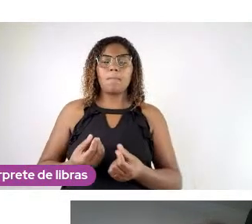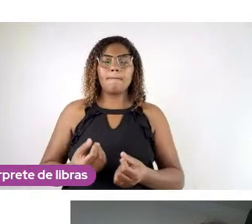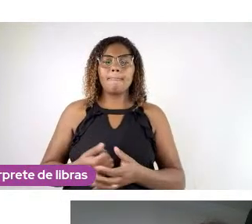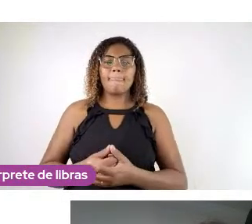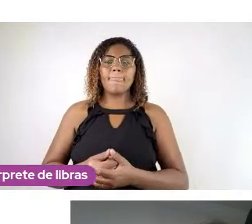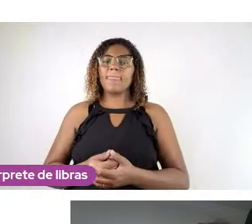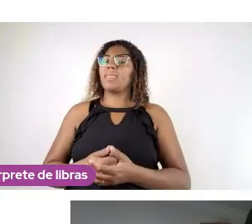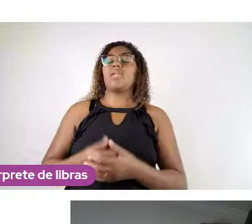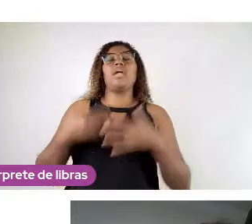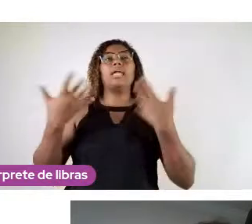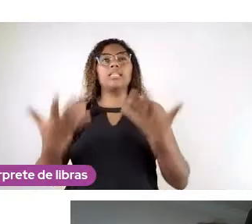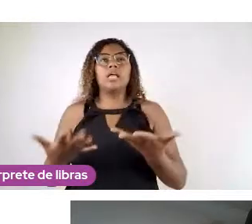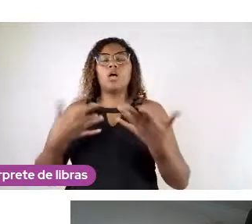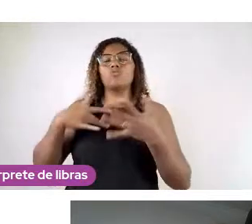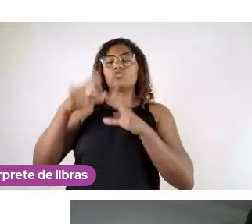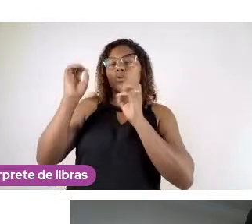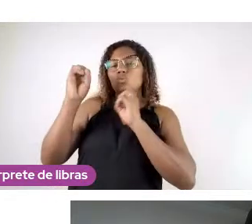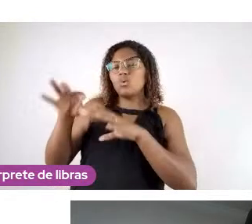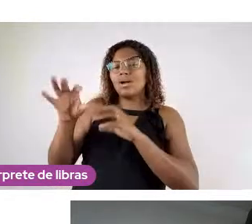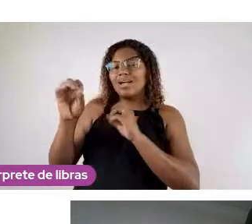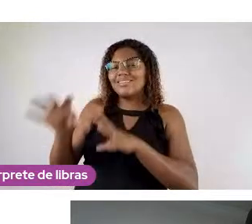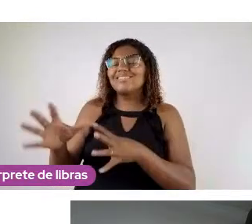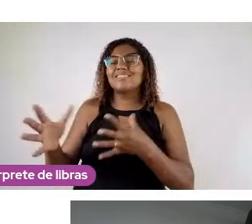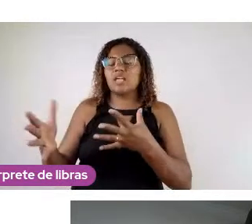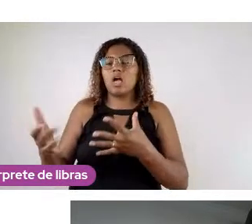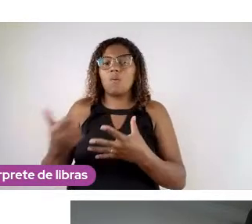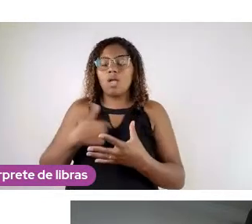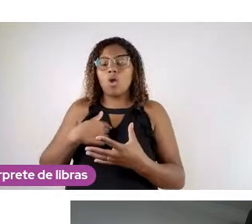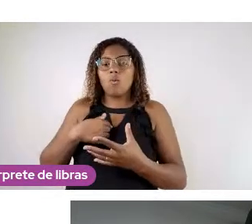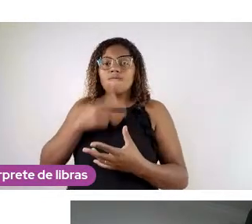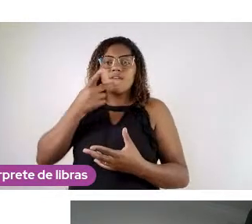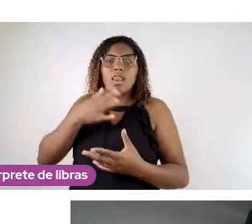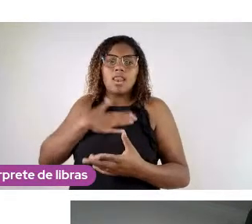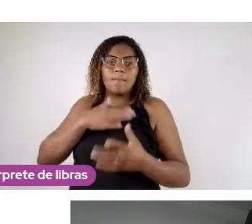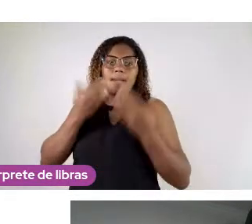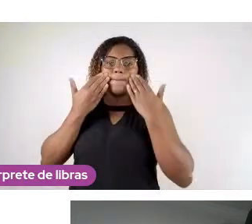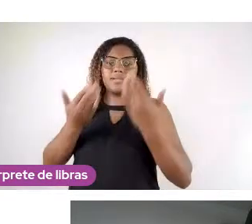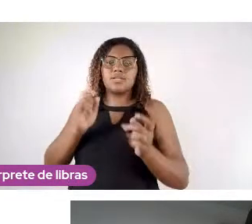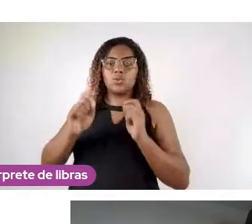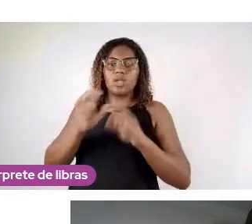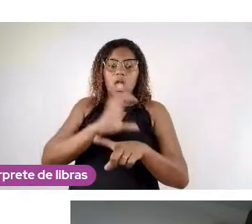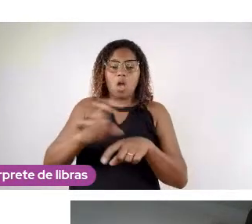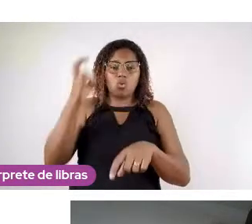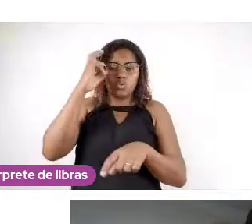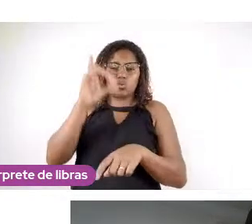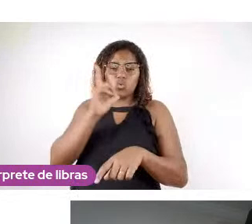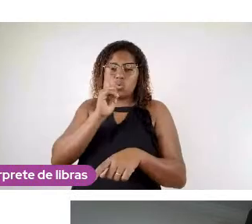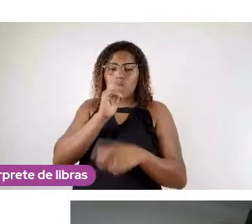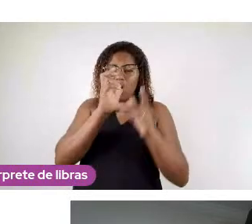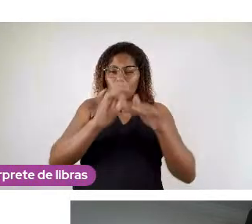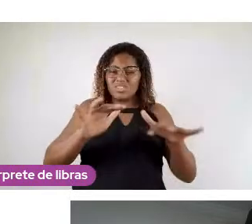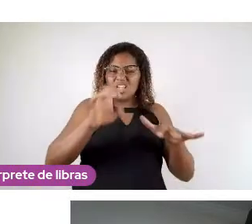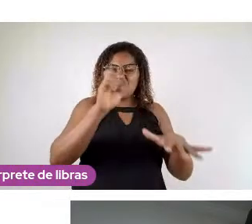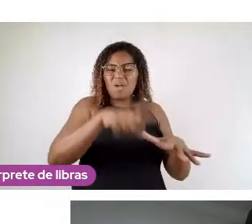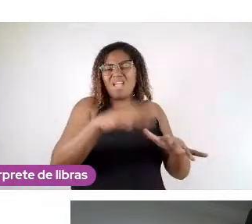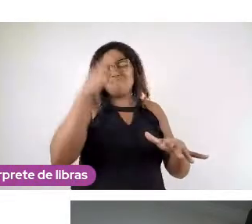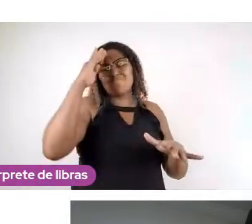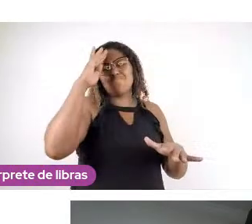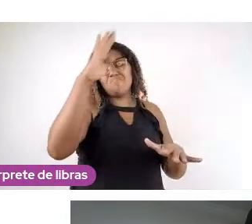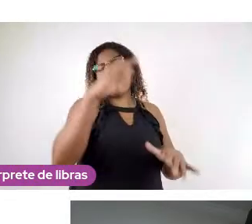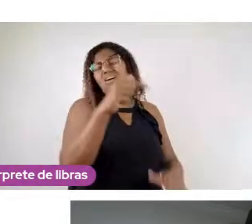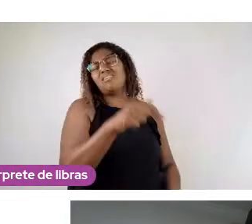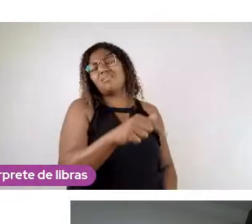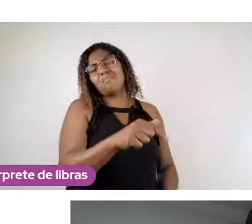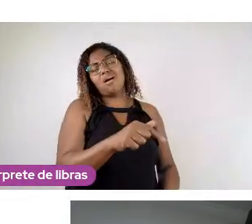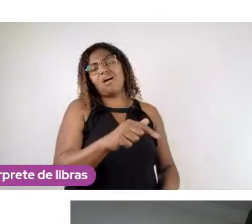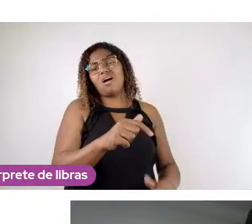enfim, de educação. Por isso que eu até mencionei na minha apresentação, né, que a cultura oceânica ela é um pilar que sustenta, né,